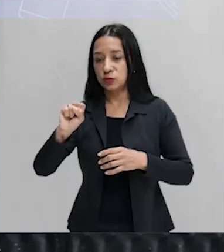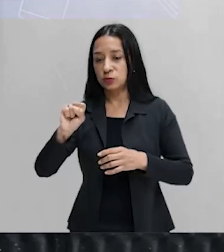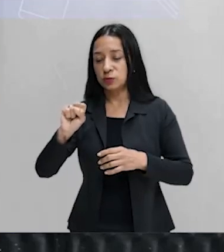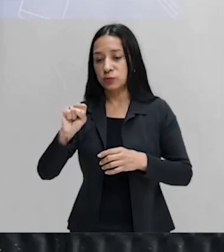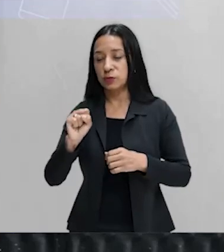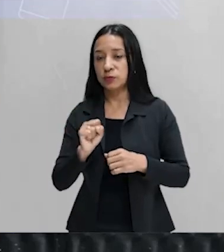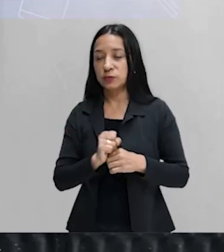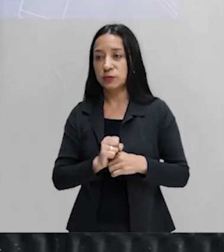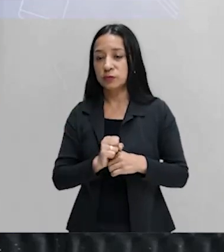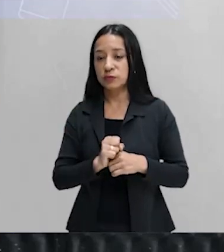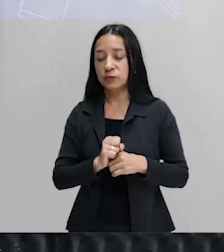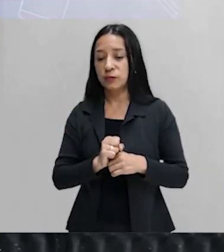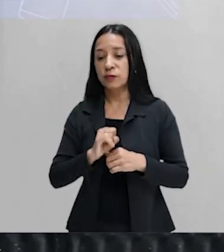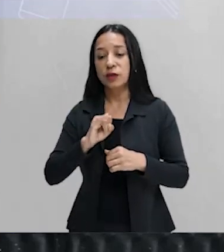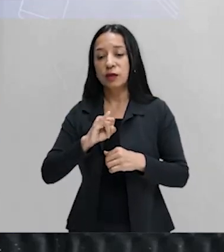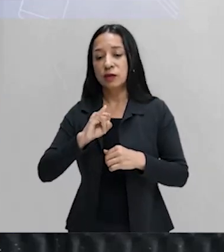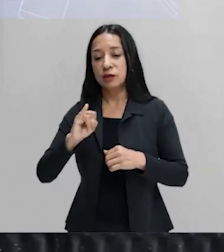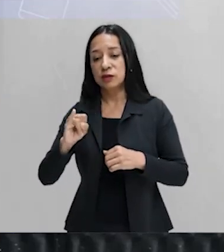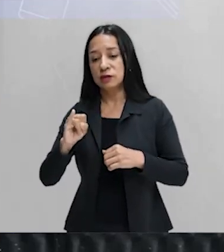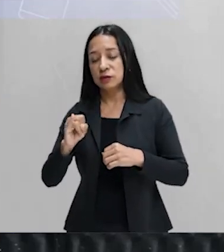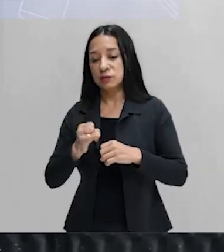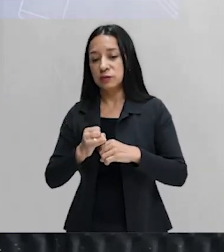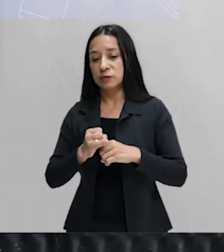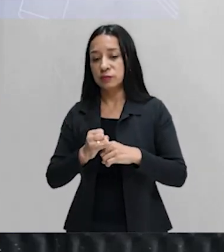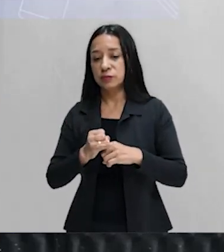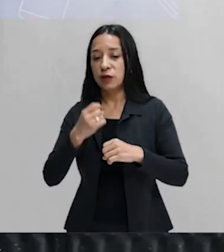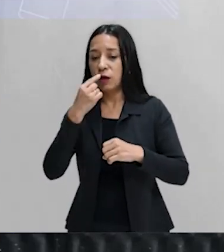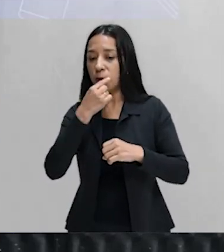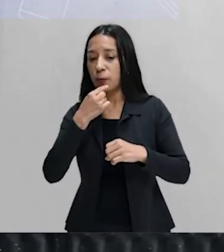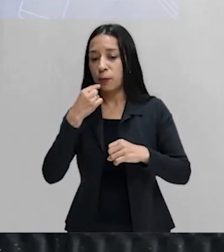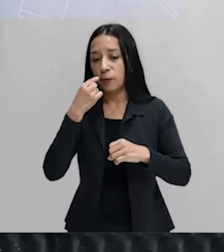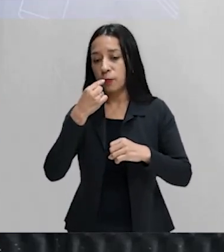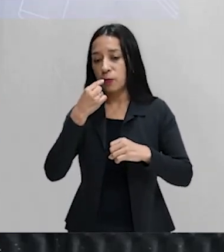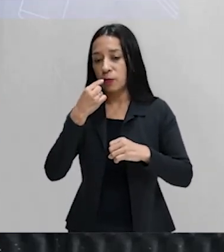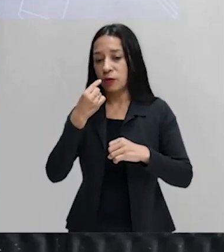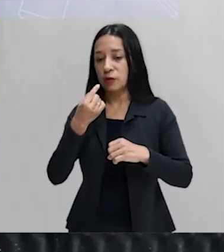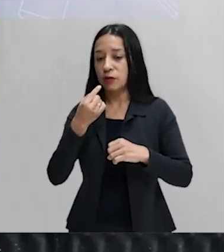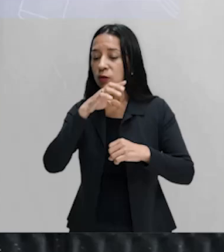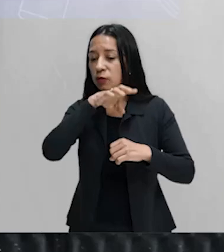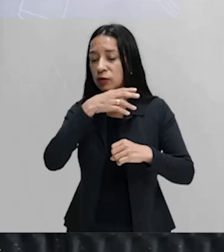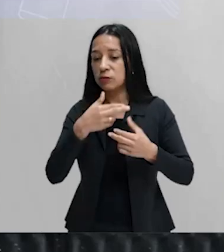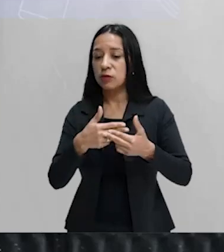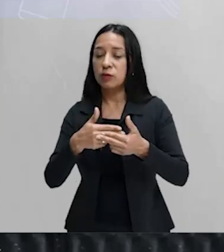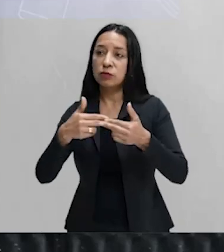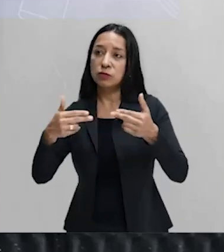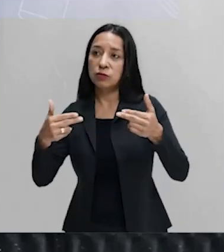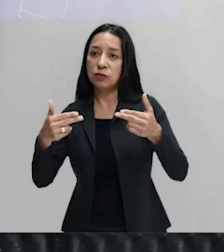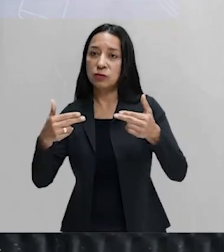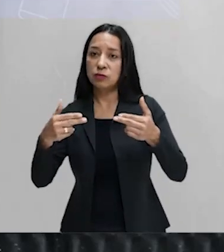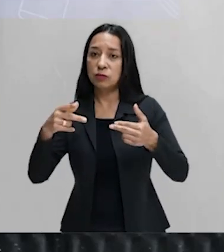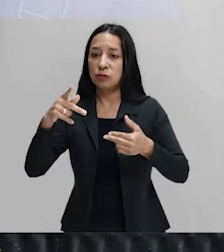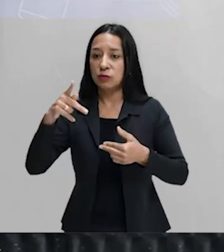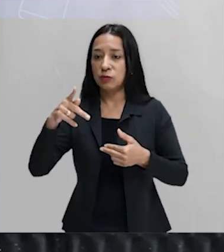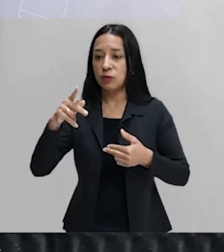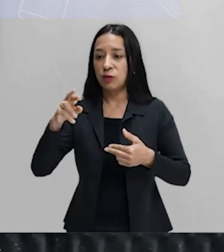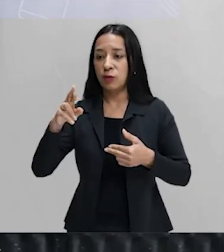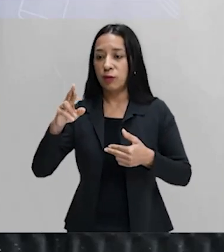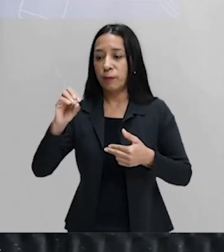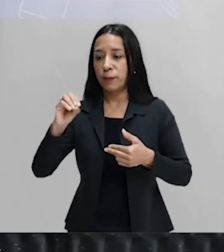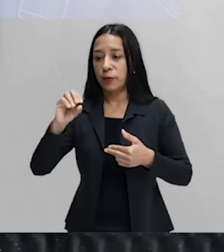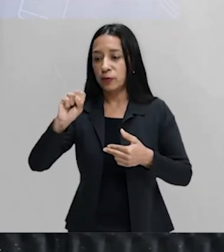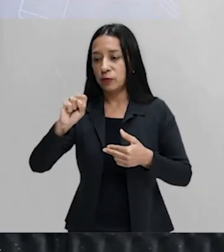o blastóporo do embrião formar a boca, o animal ele vai se chamar